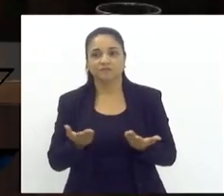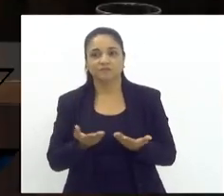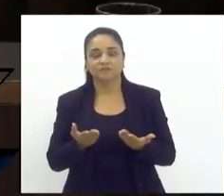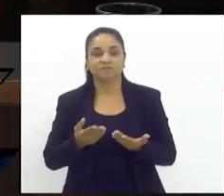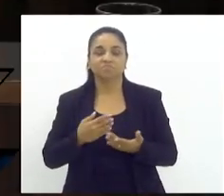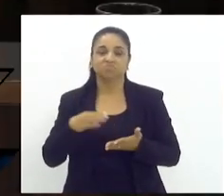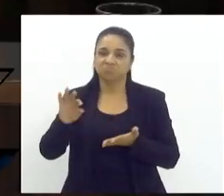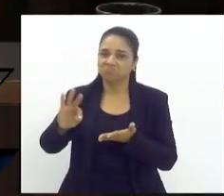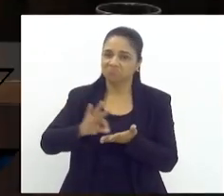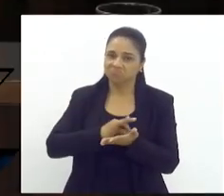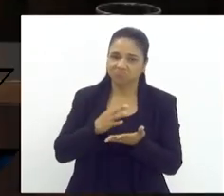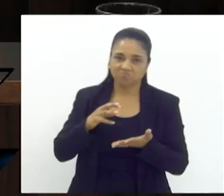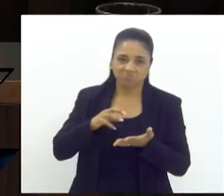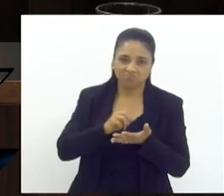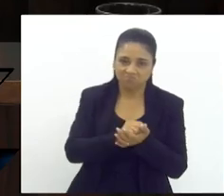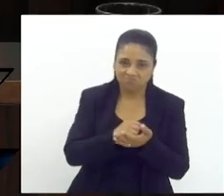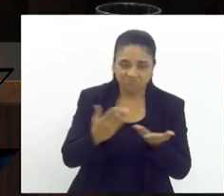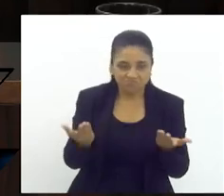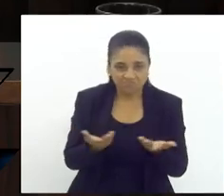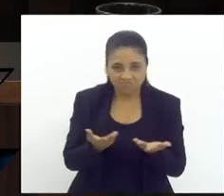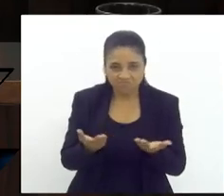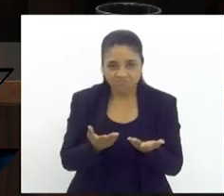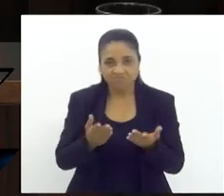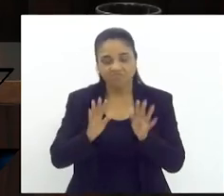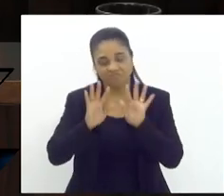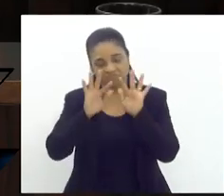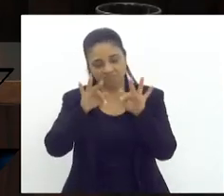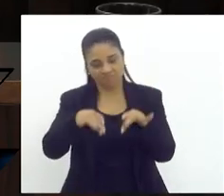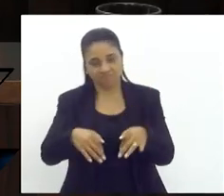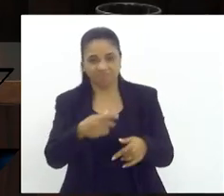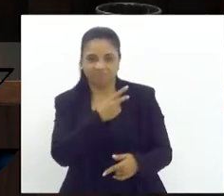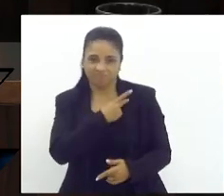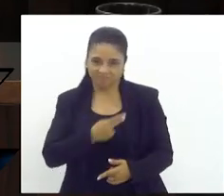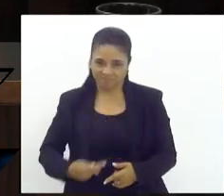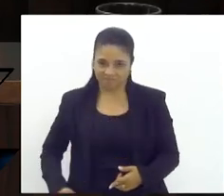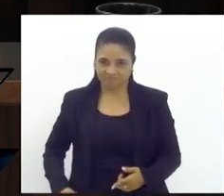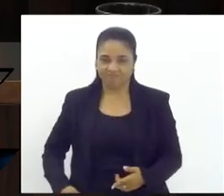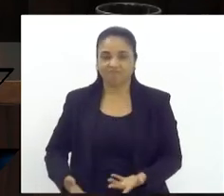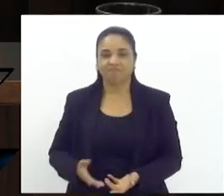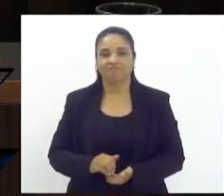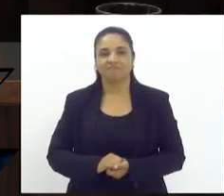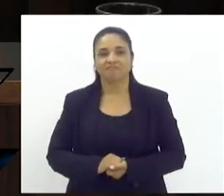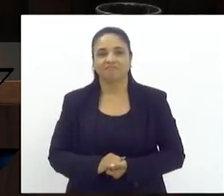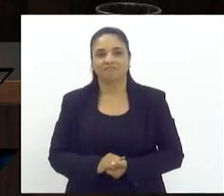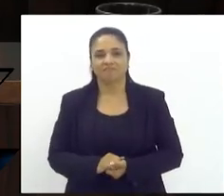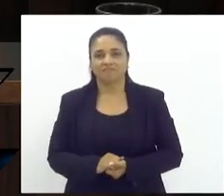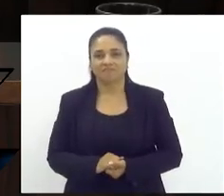escrito a presidência encerra termina a sessão